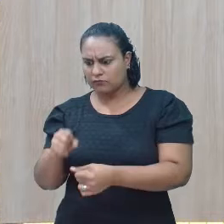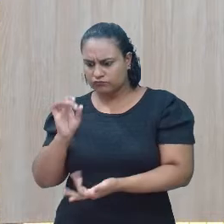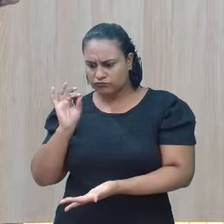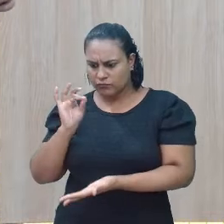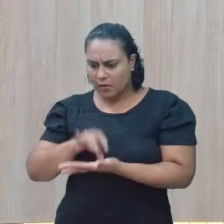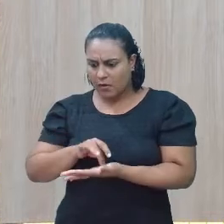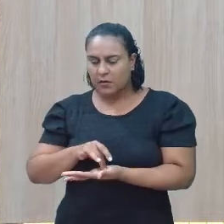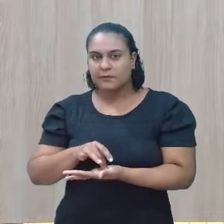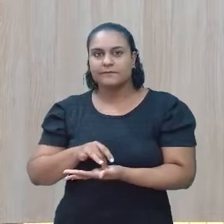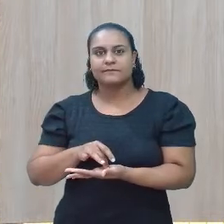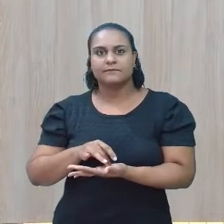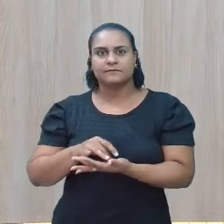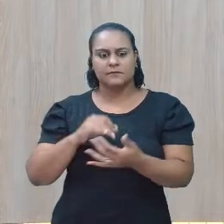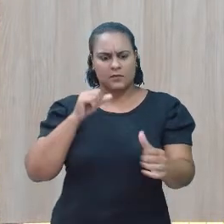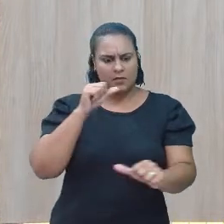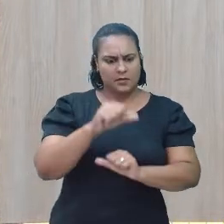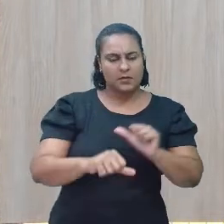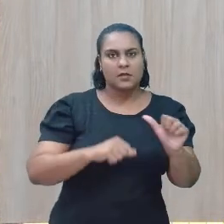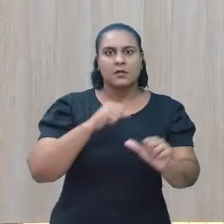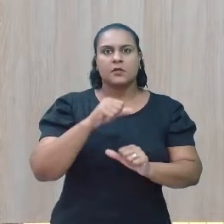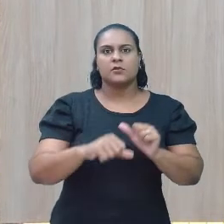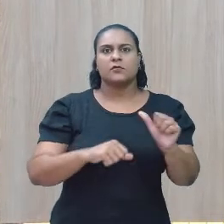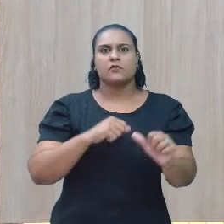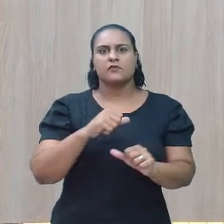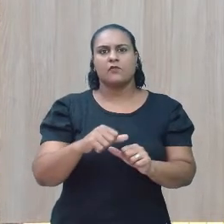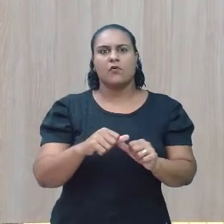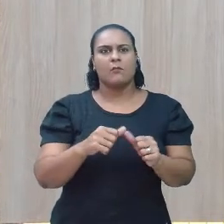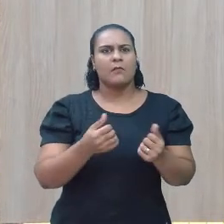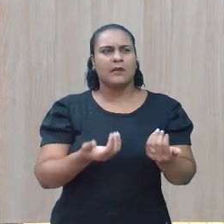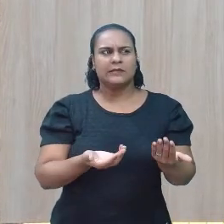realidade e transforma elas em